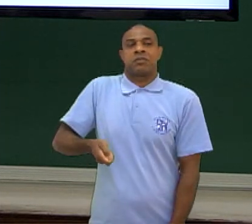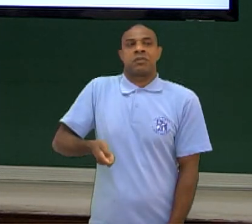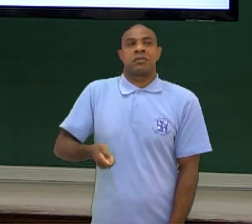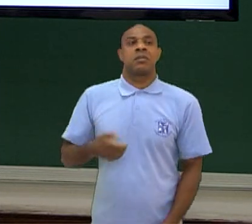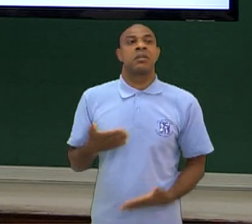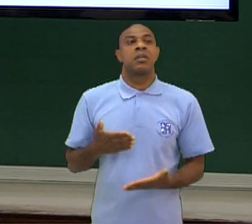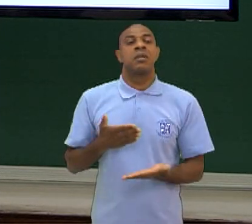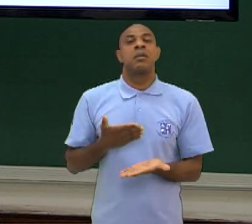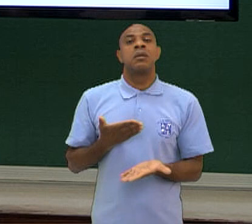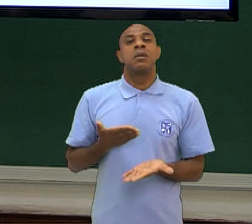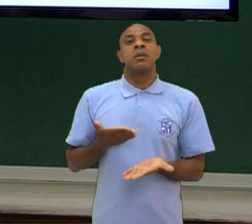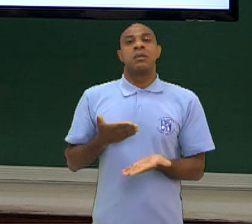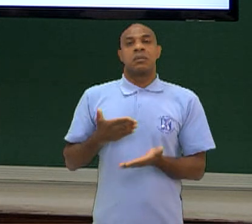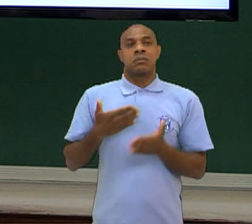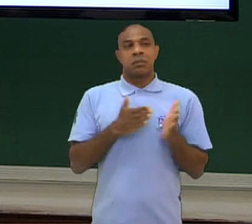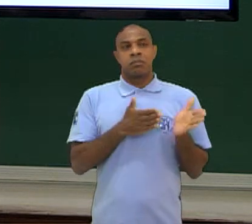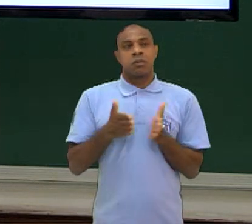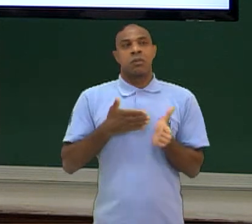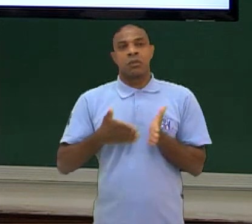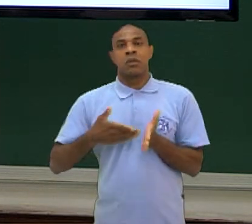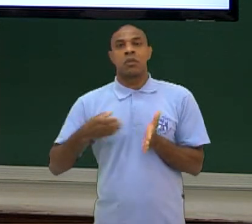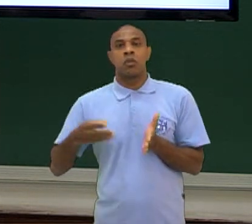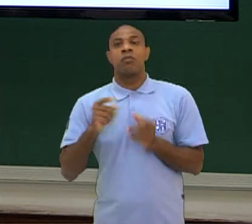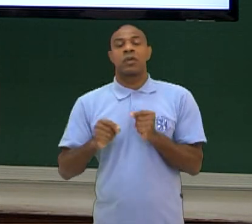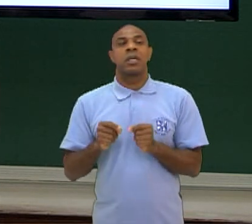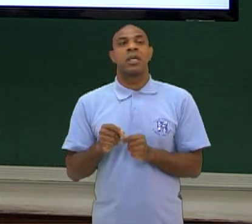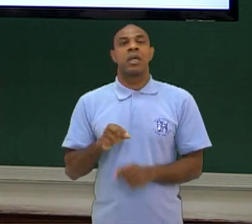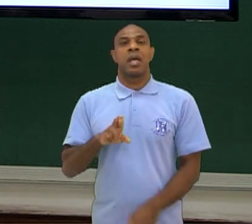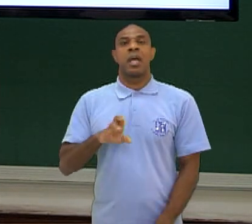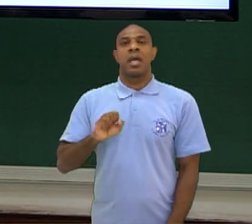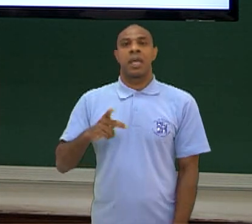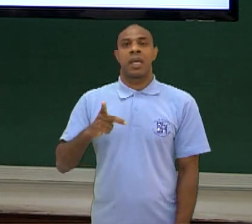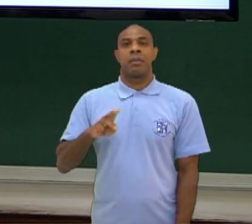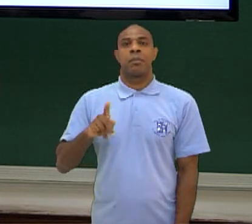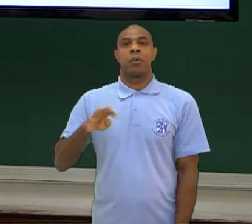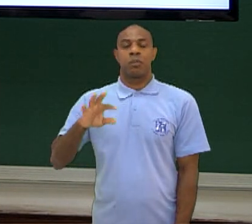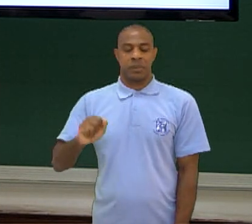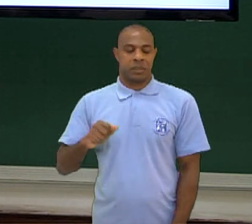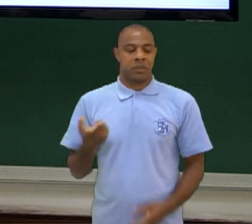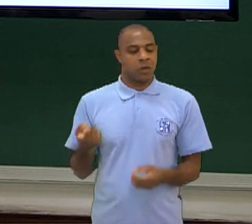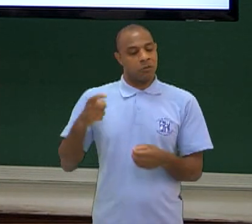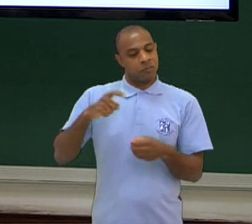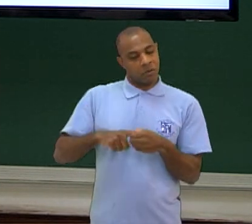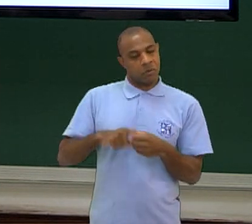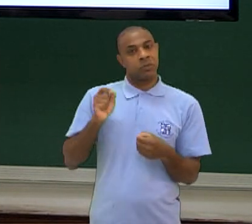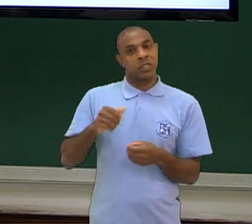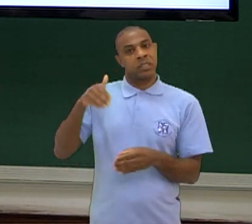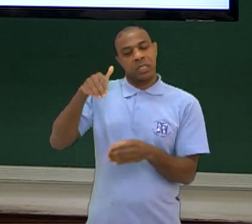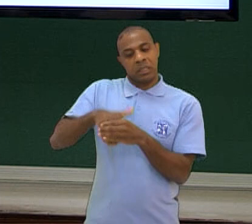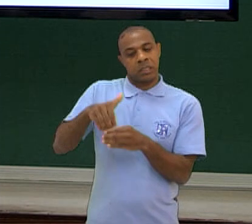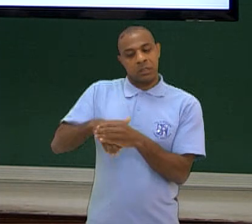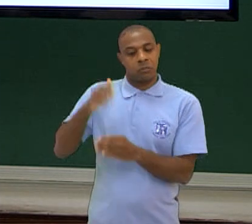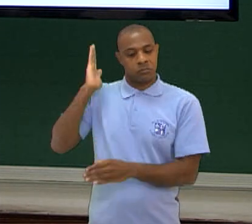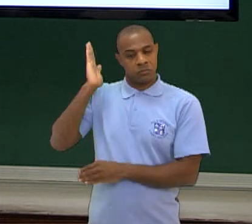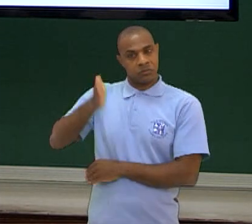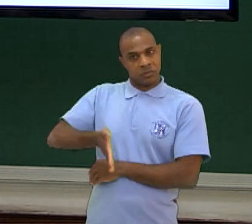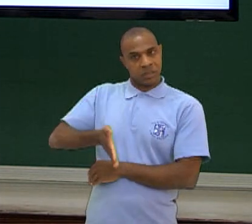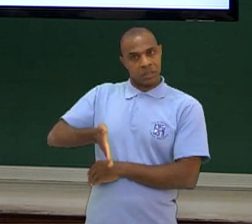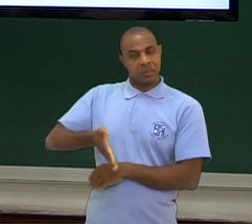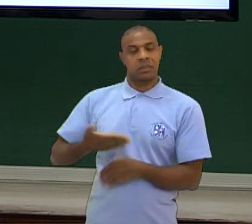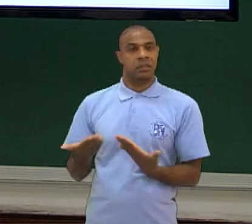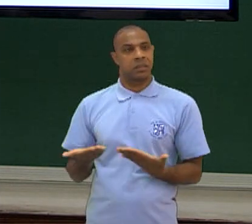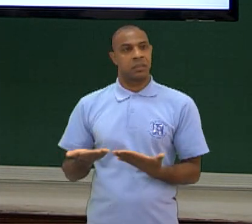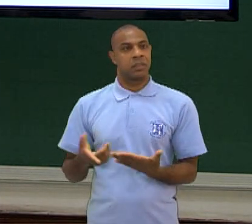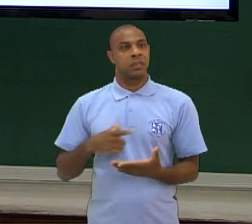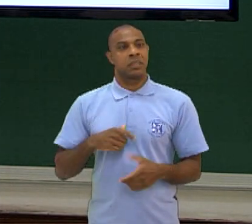chamada redemocratização ou nova república. Então, a gente tem a volta das eleições diretas, a gente tem a atuação cada vez